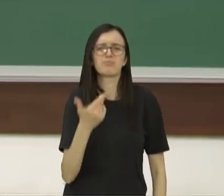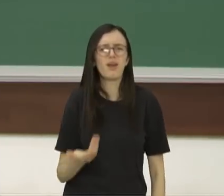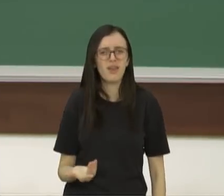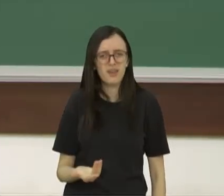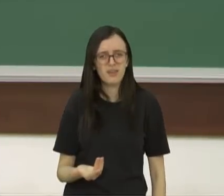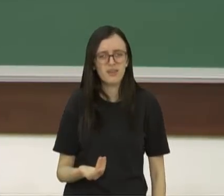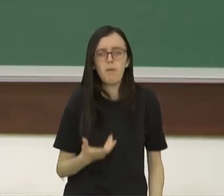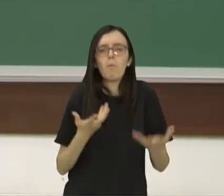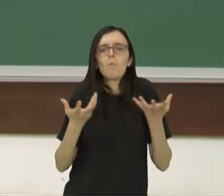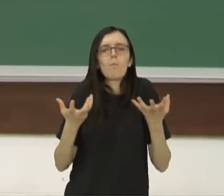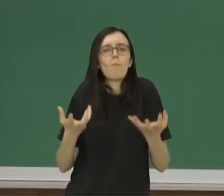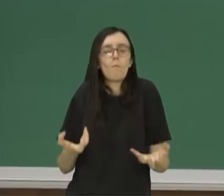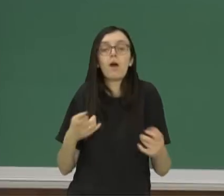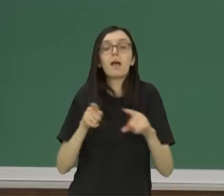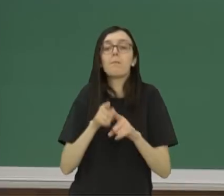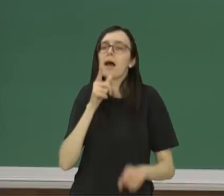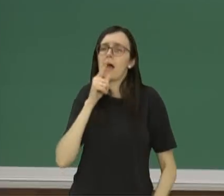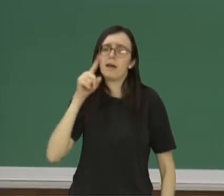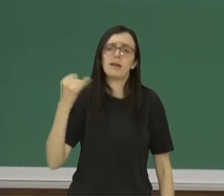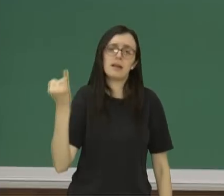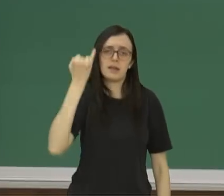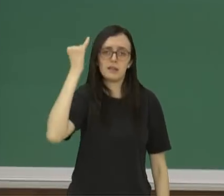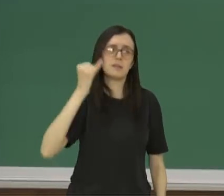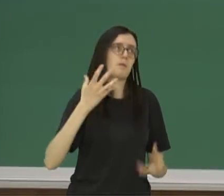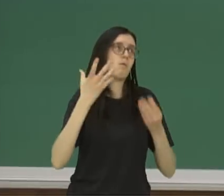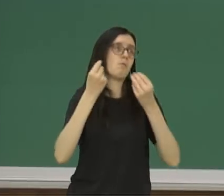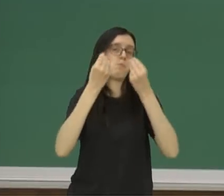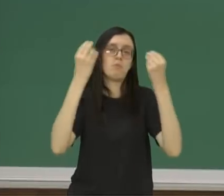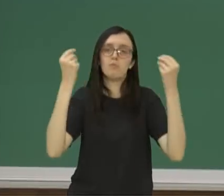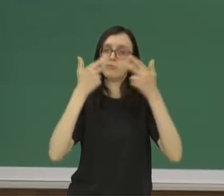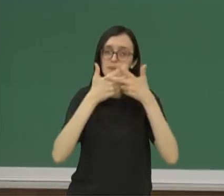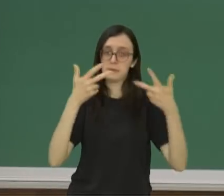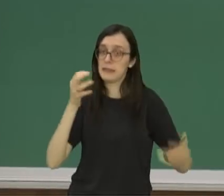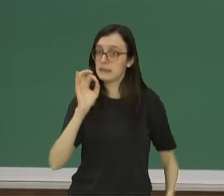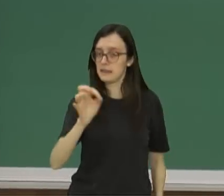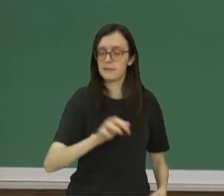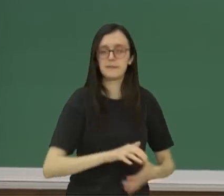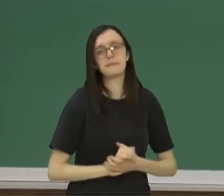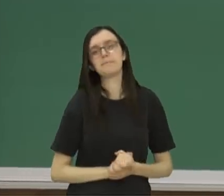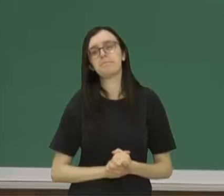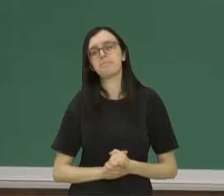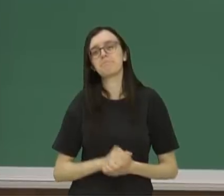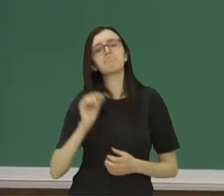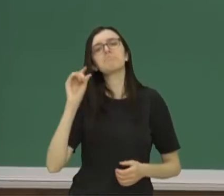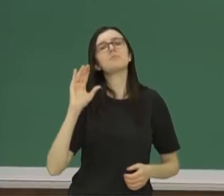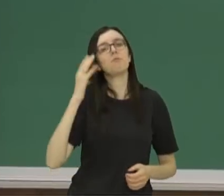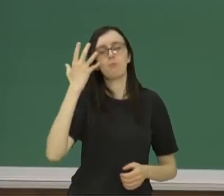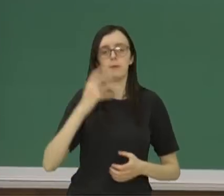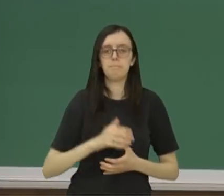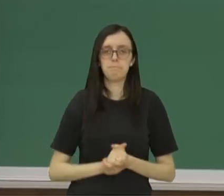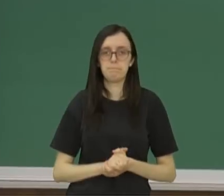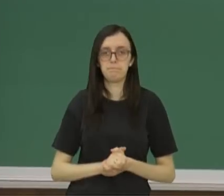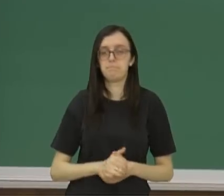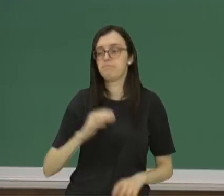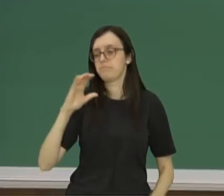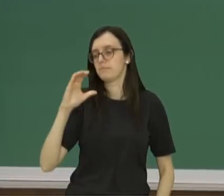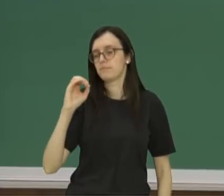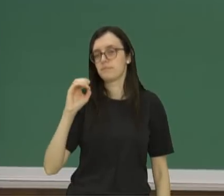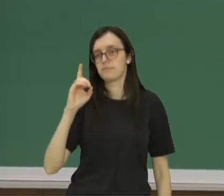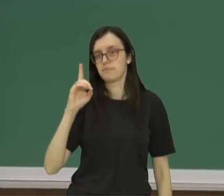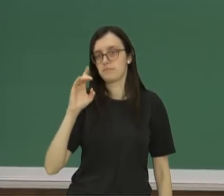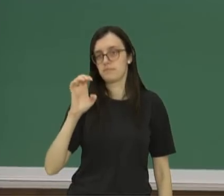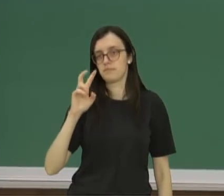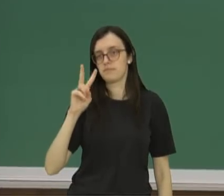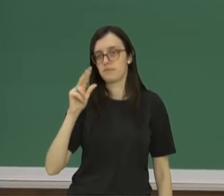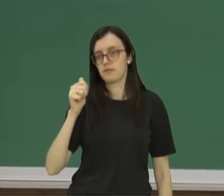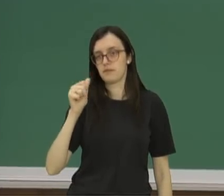Então, e a água nós sabemos que ela é essencial para várias atividades, certo? Então, o que acontece? A Codevasf, ela